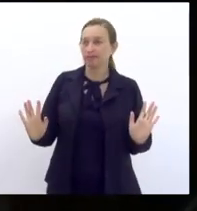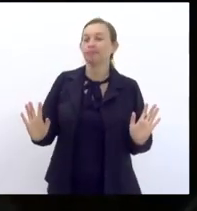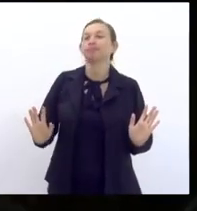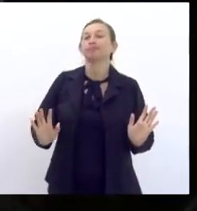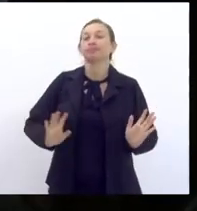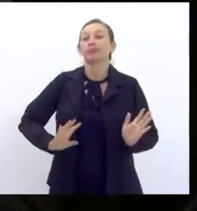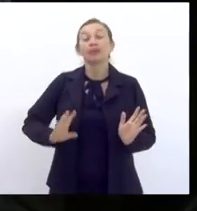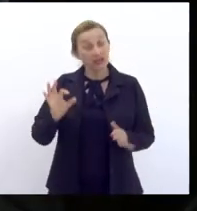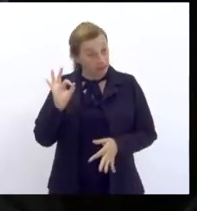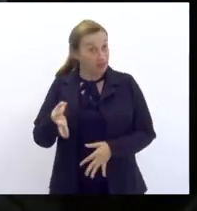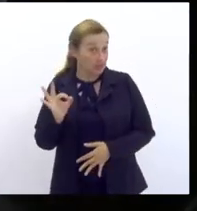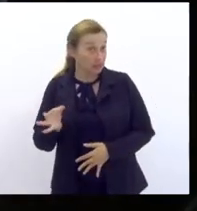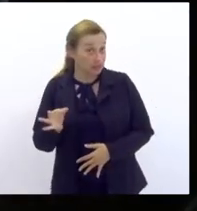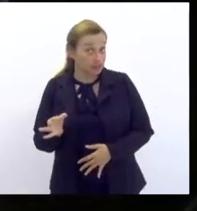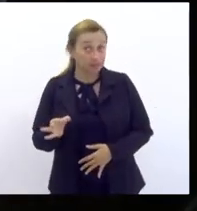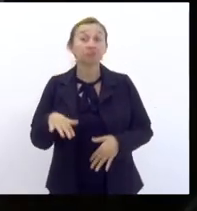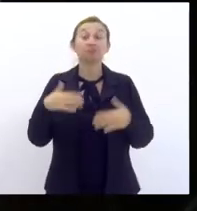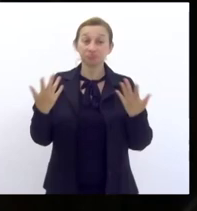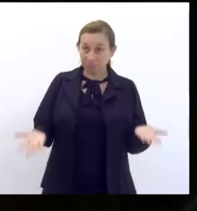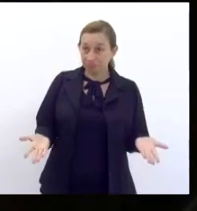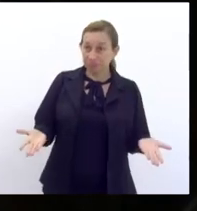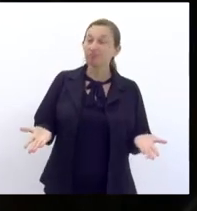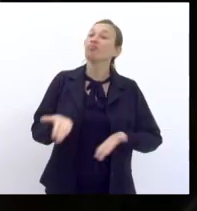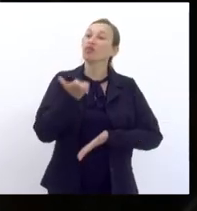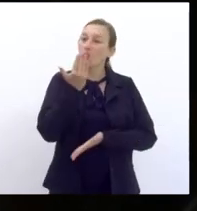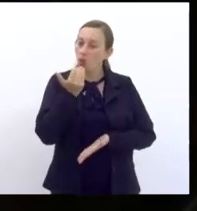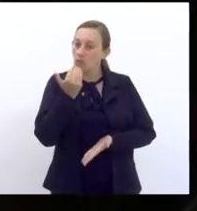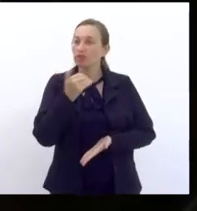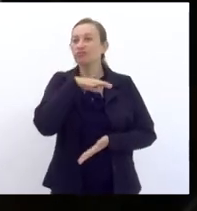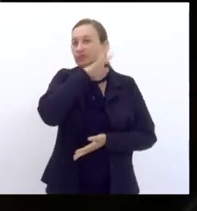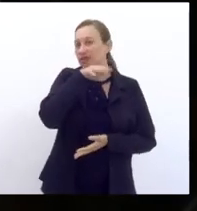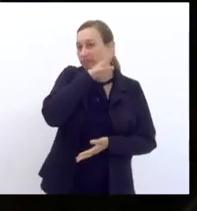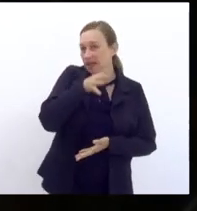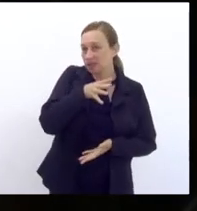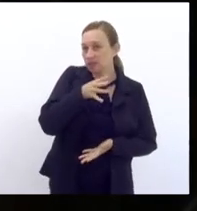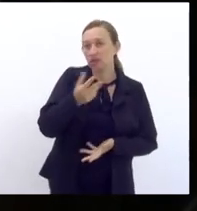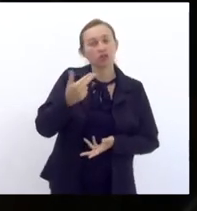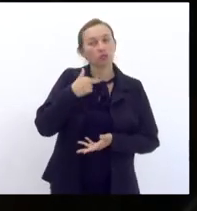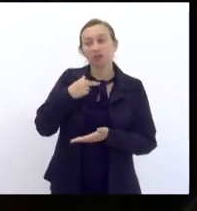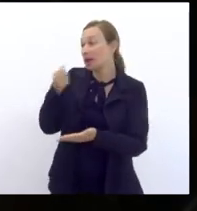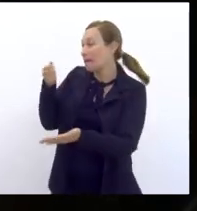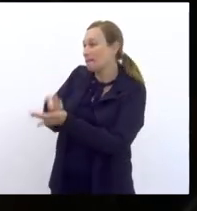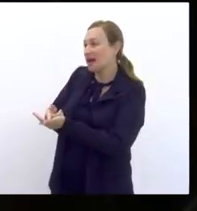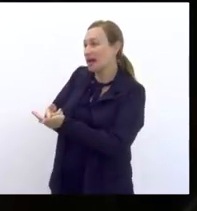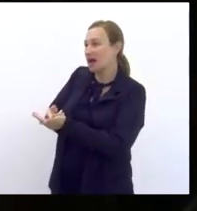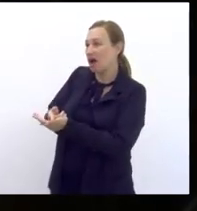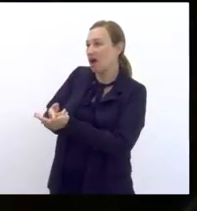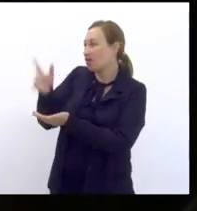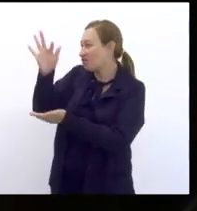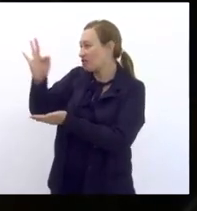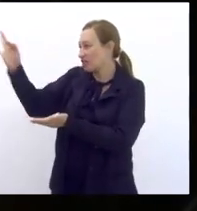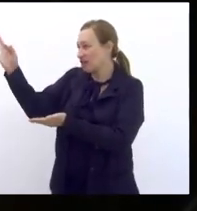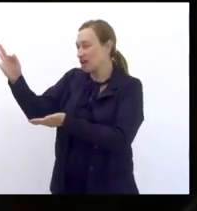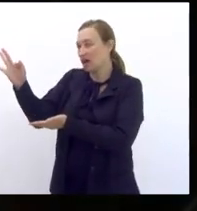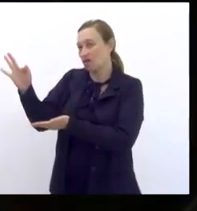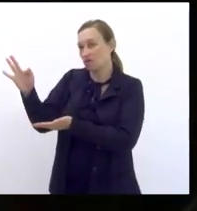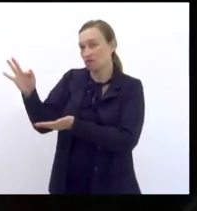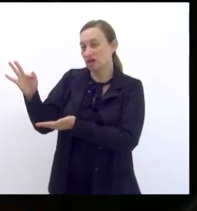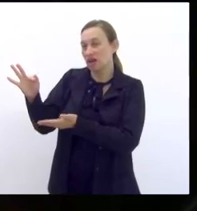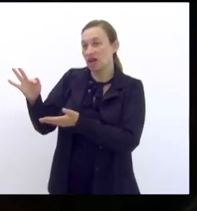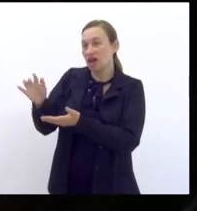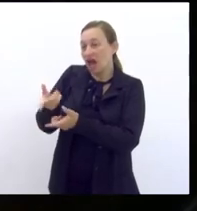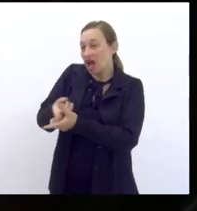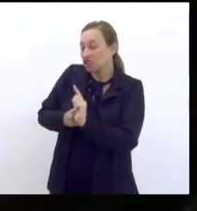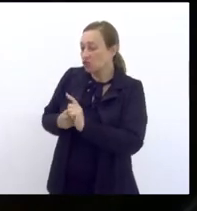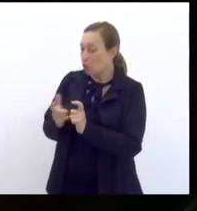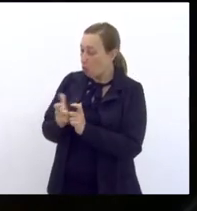e tava certa né Então teve que alimentar os animais você não podia não pode depois essa dívida Vai acumulando